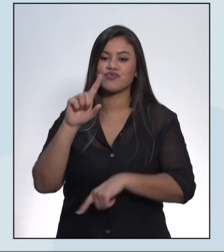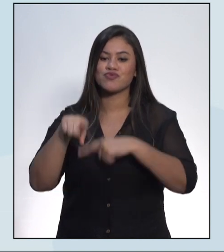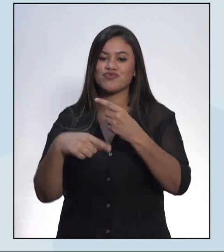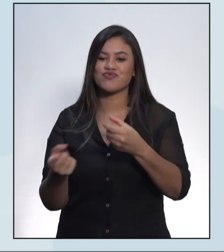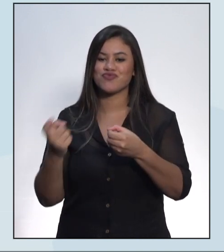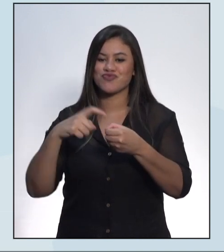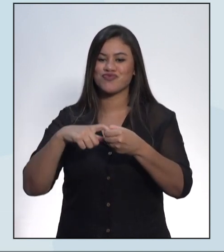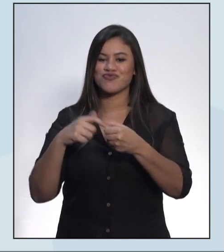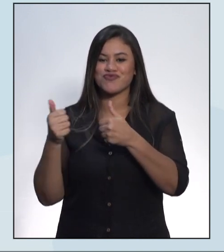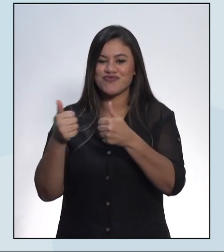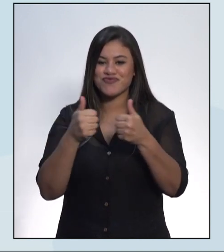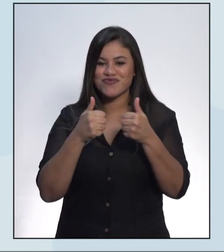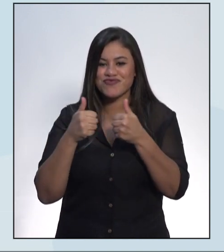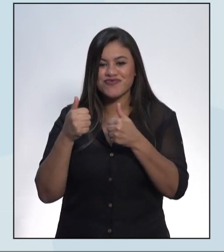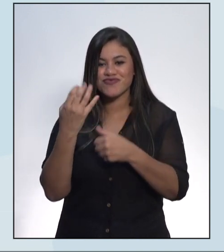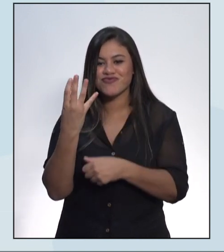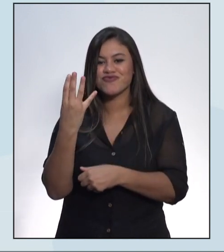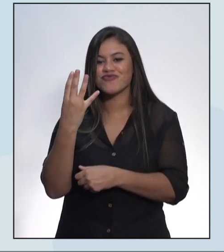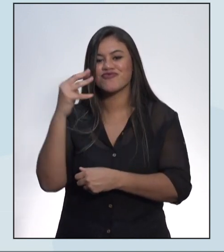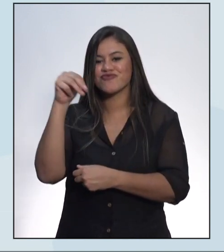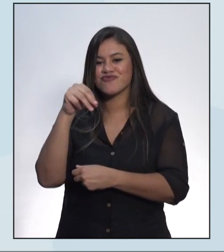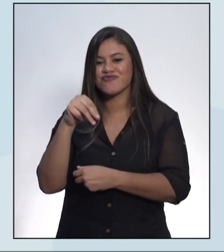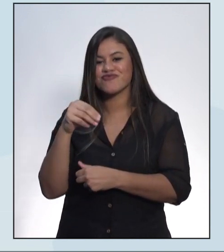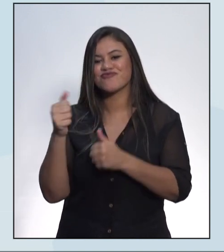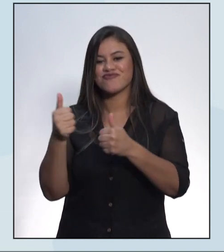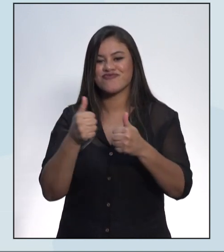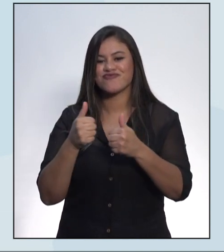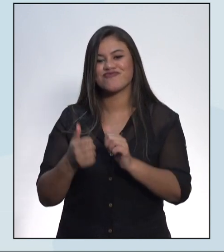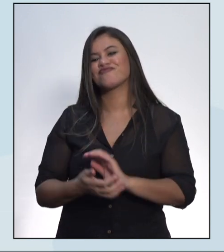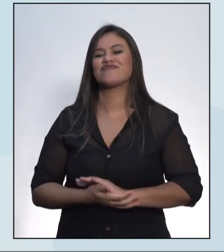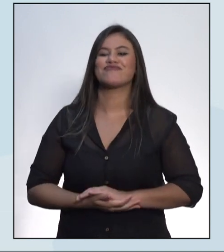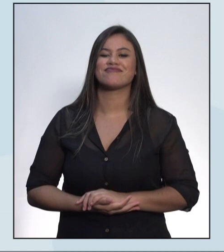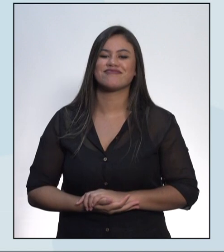com a resposta, tá bom? 4 minutinhos, bom trabalho.